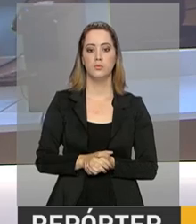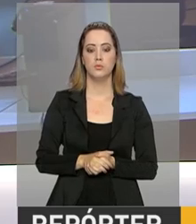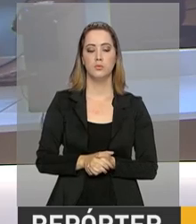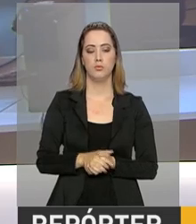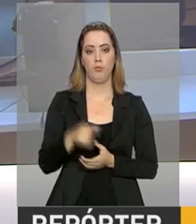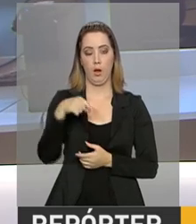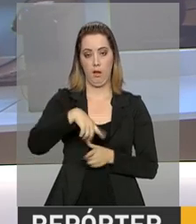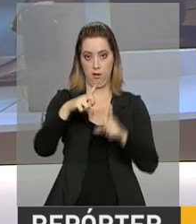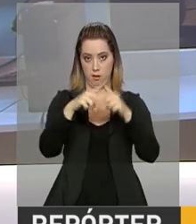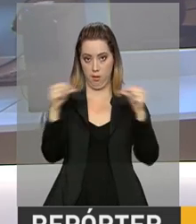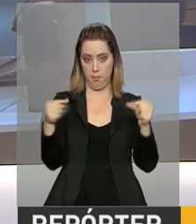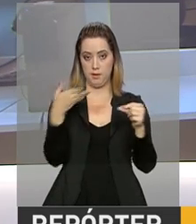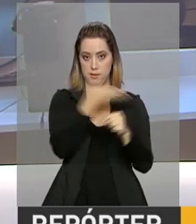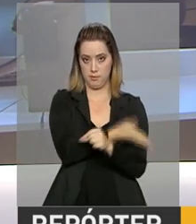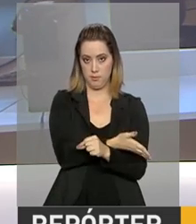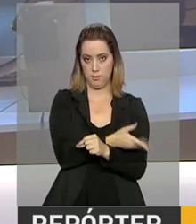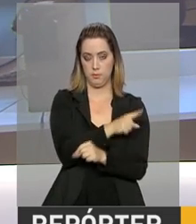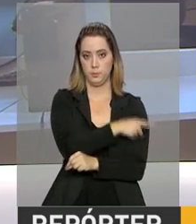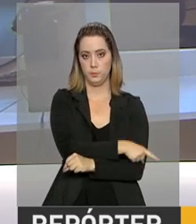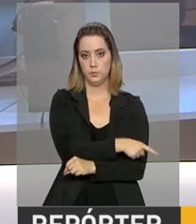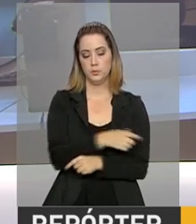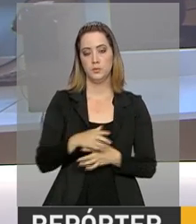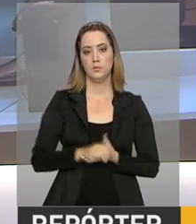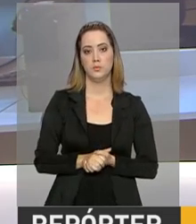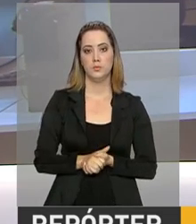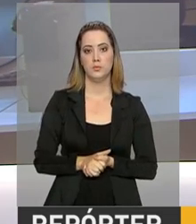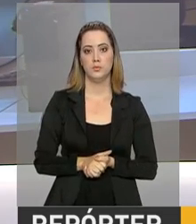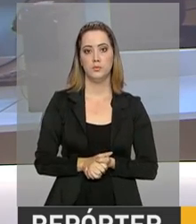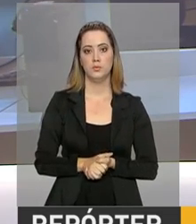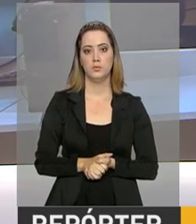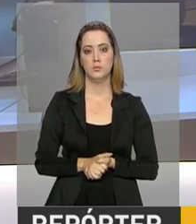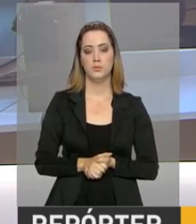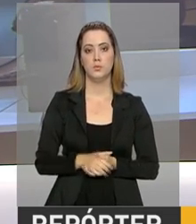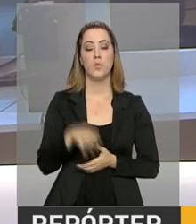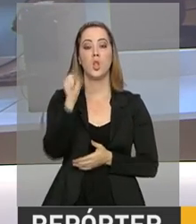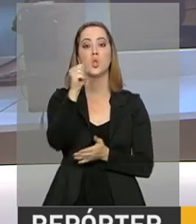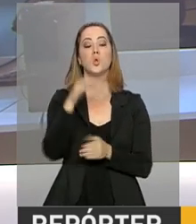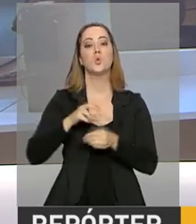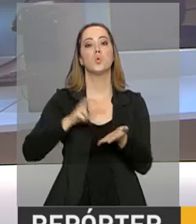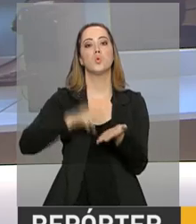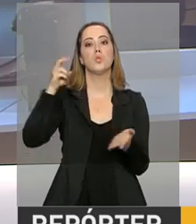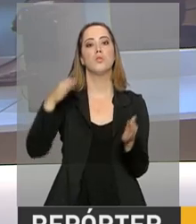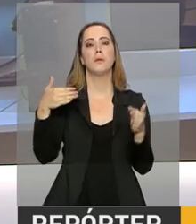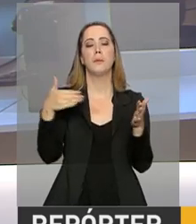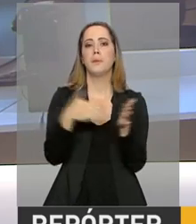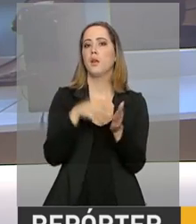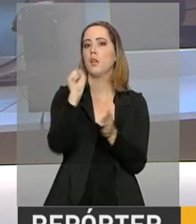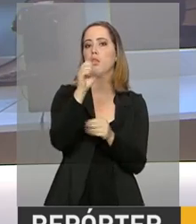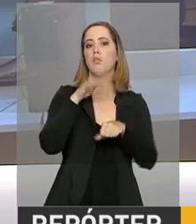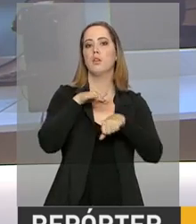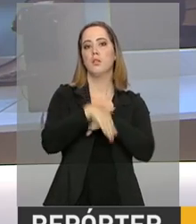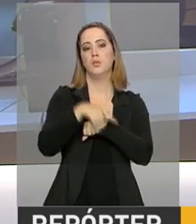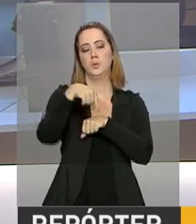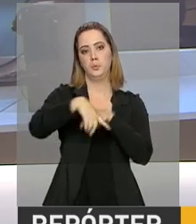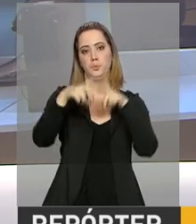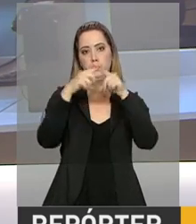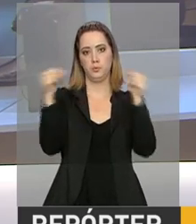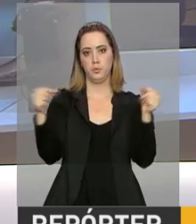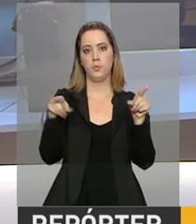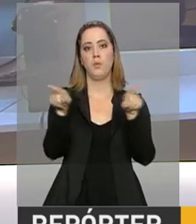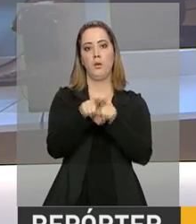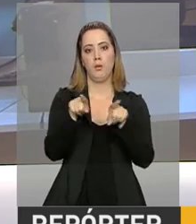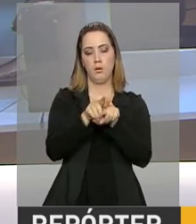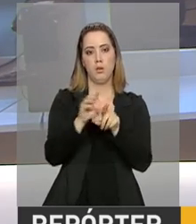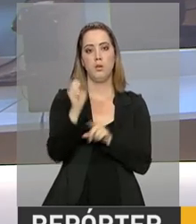DDD 61 2030 8804 das 8 da manhã às 8 da noite no horário aqui de Brasília e no regime de